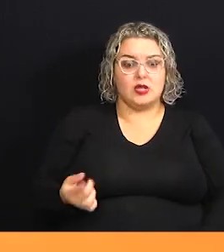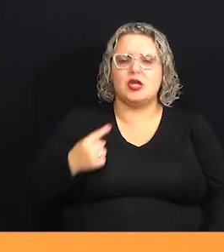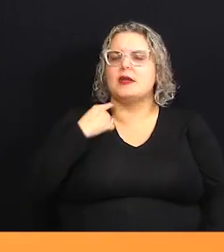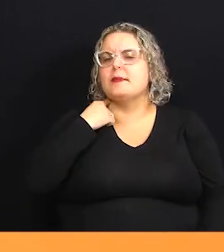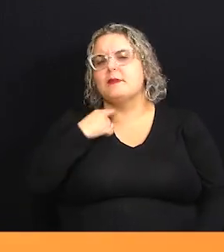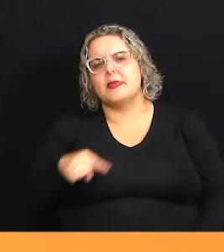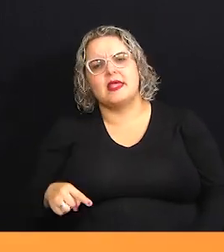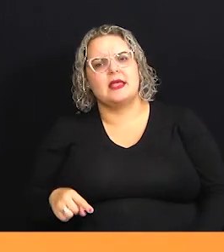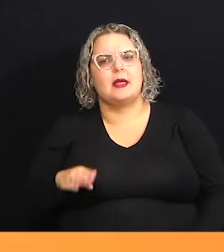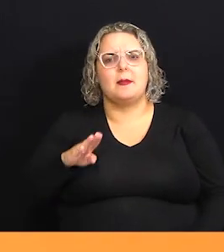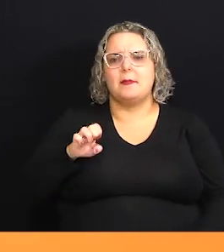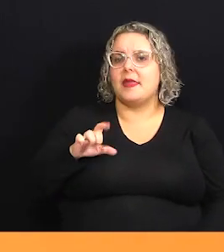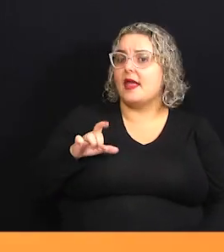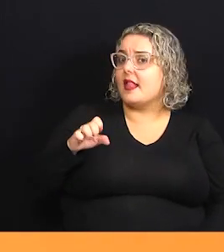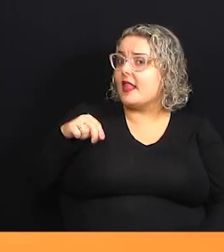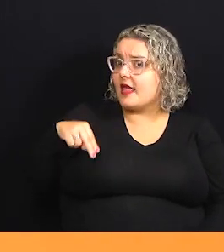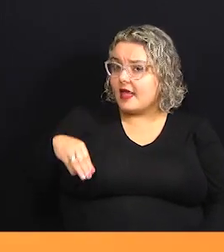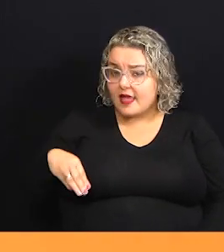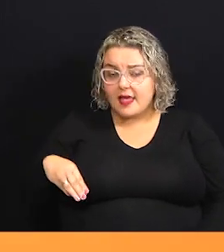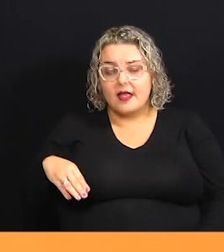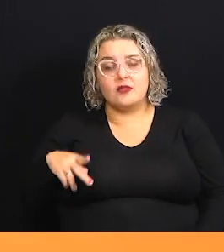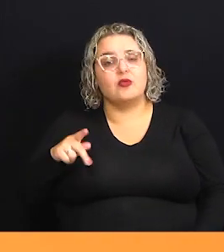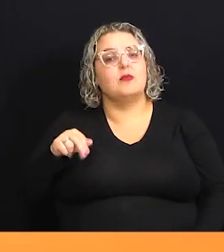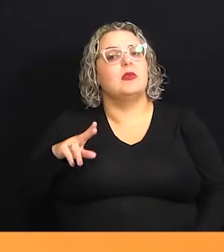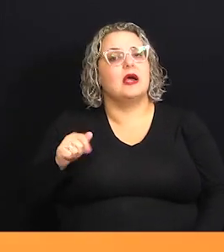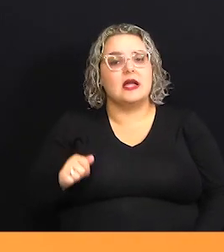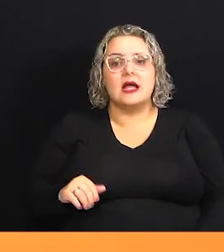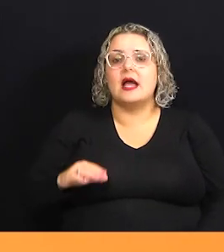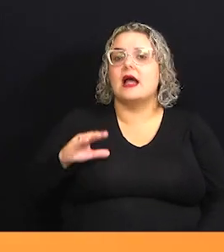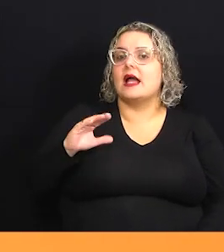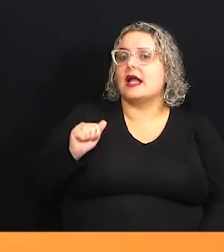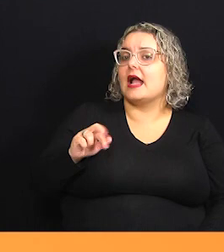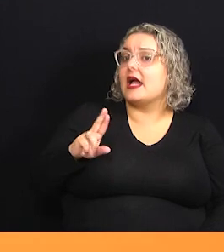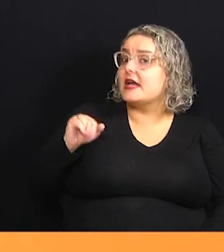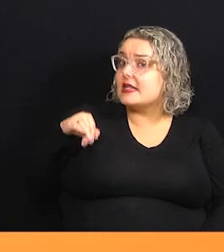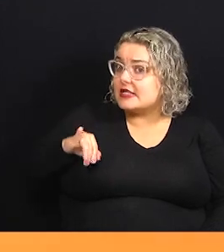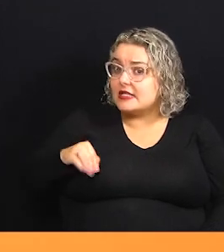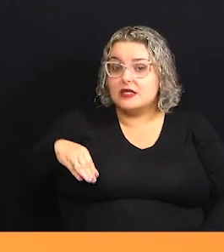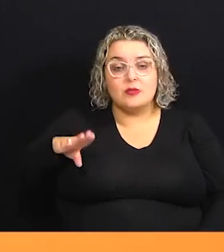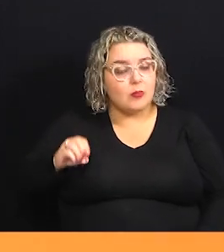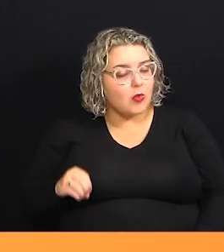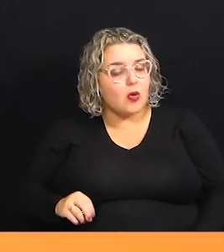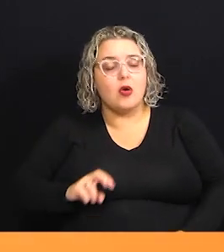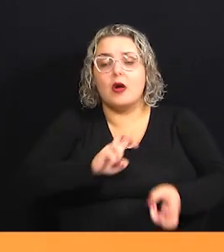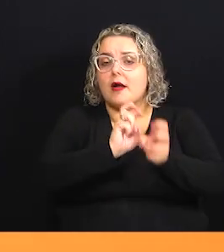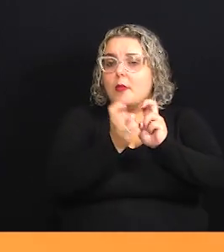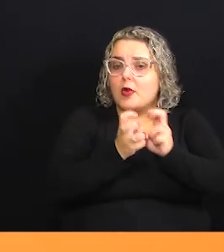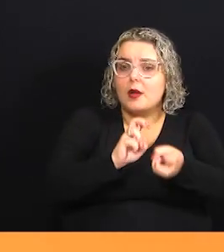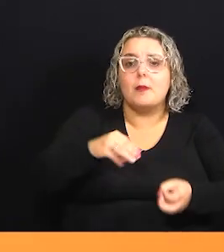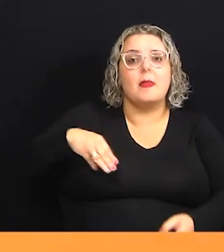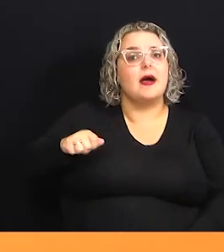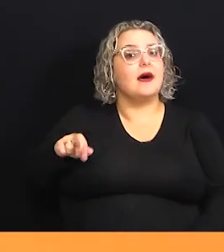Minas Gerais, Belém do Pará, conhece o carimbó, capoeira, maracatu, então